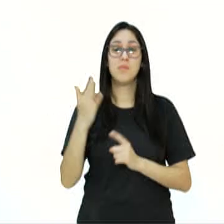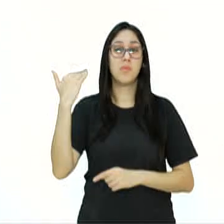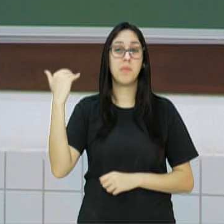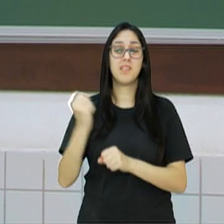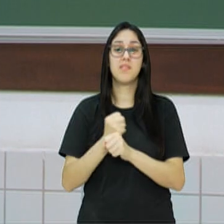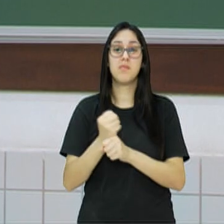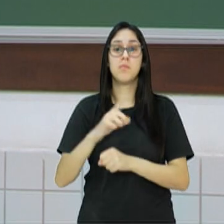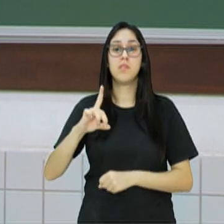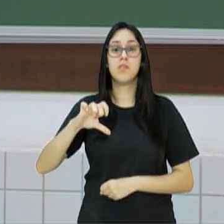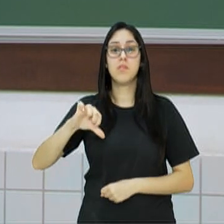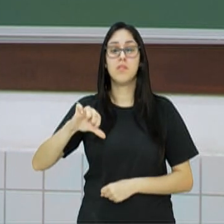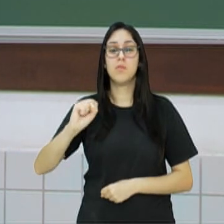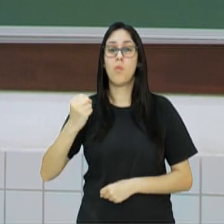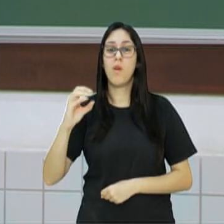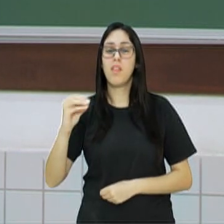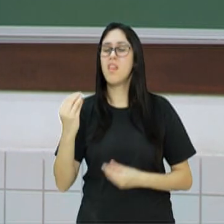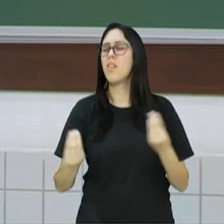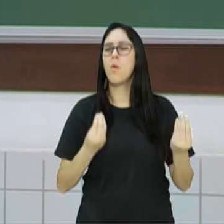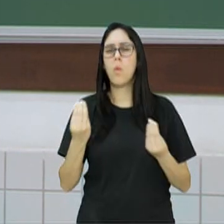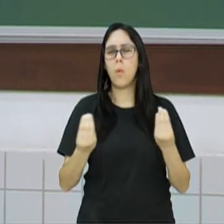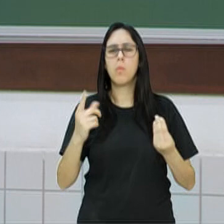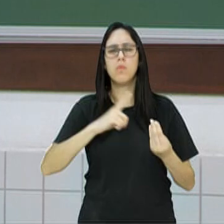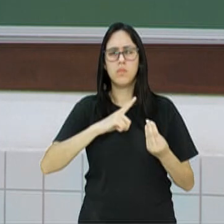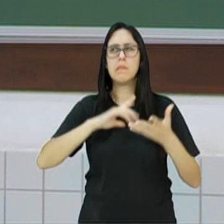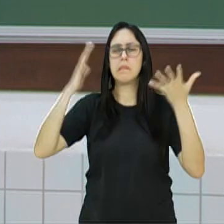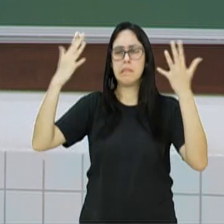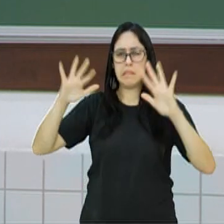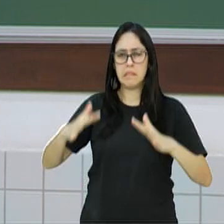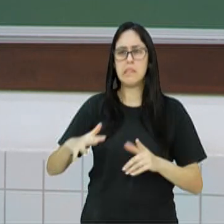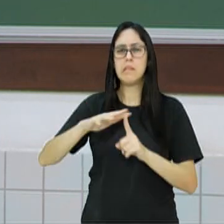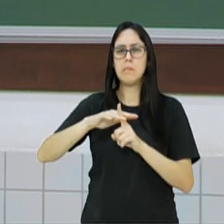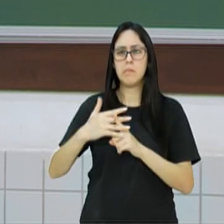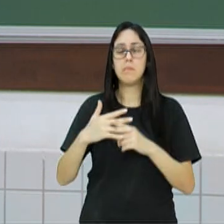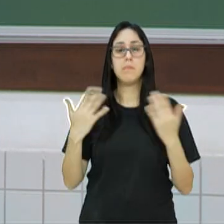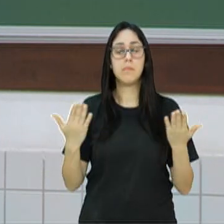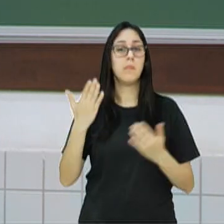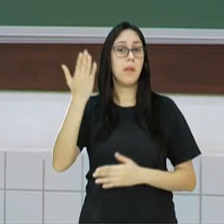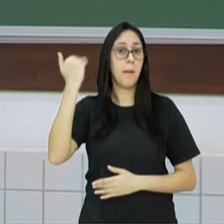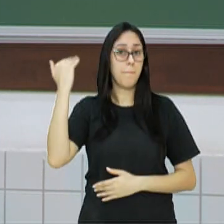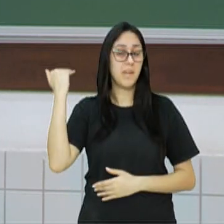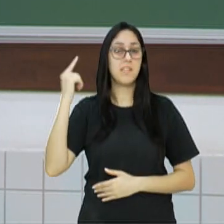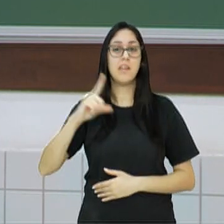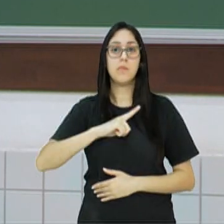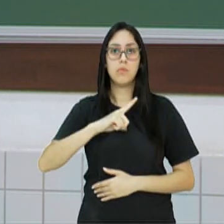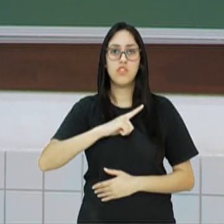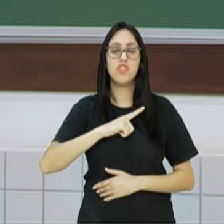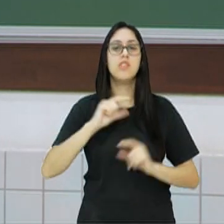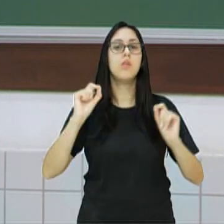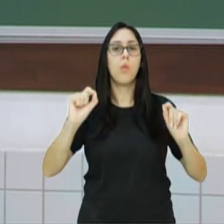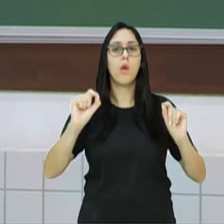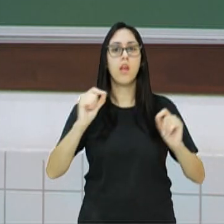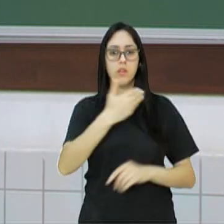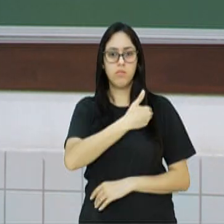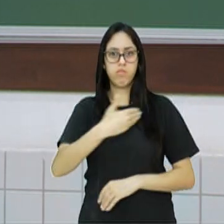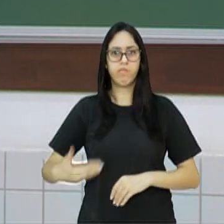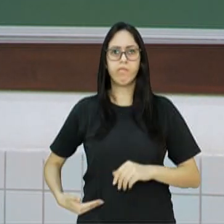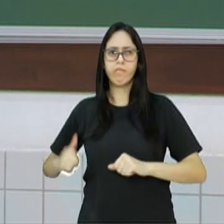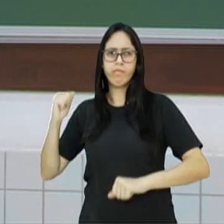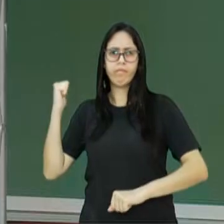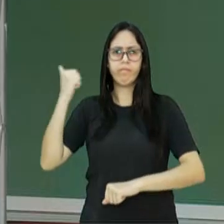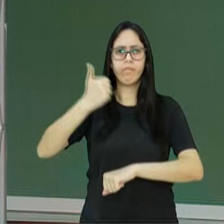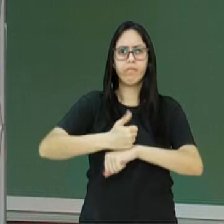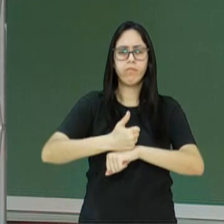já falando aí um pouquinho da decadência desse socialismo, né? Com o fim da era Brezhnev, que havia governado a União Soviética